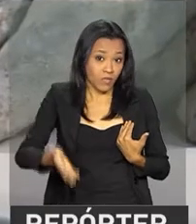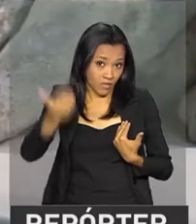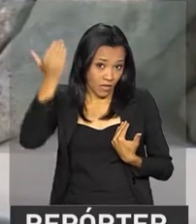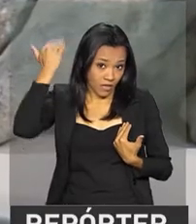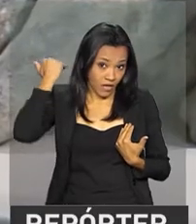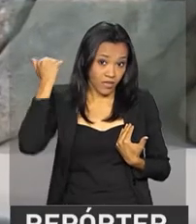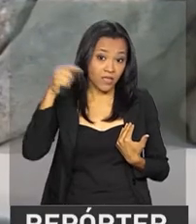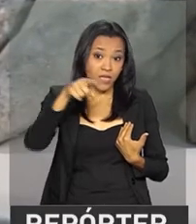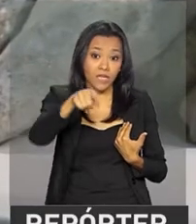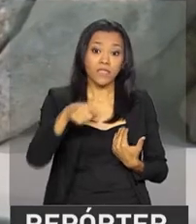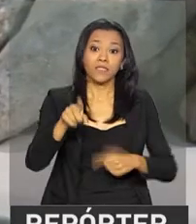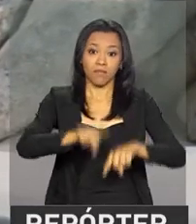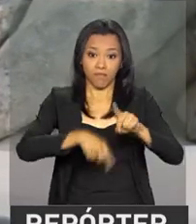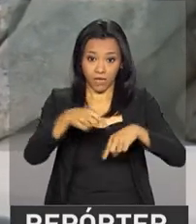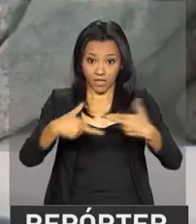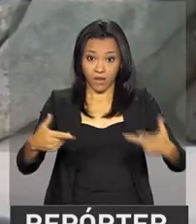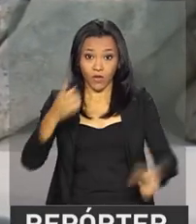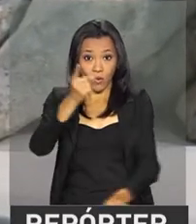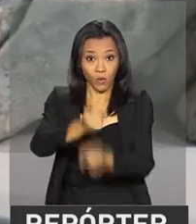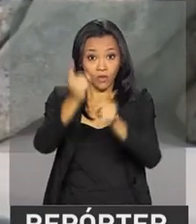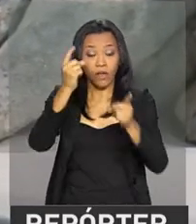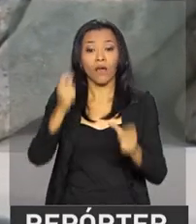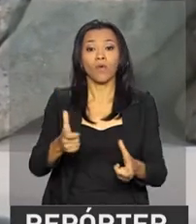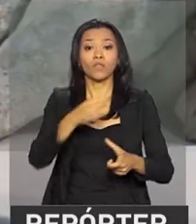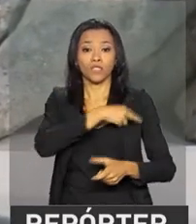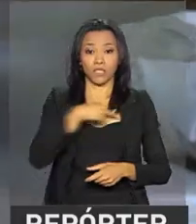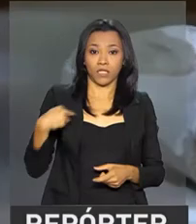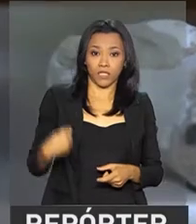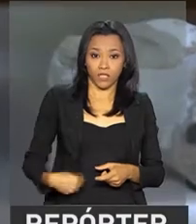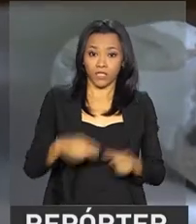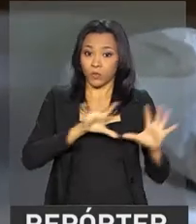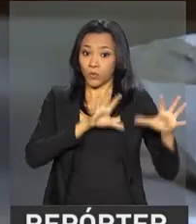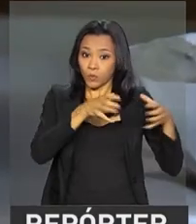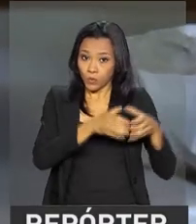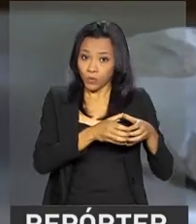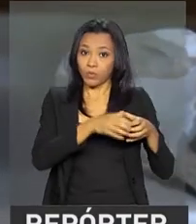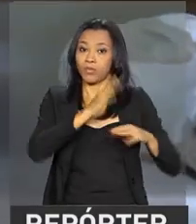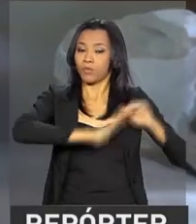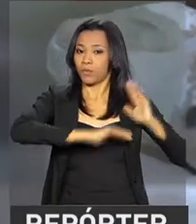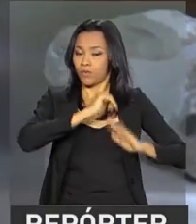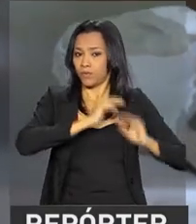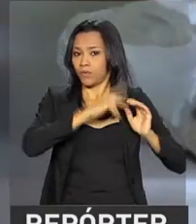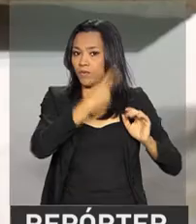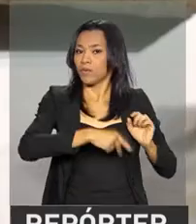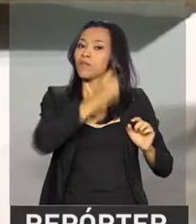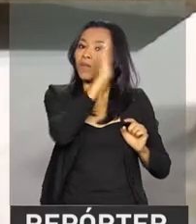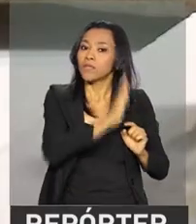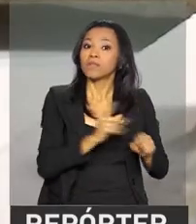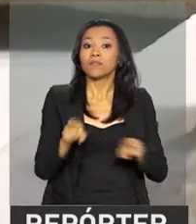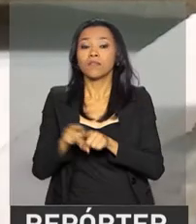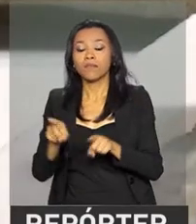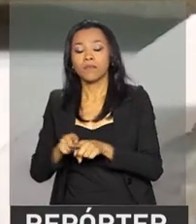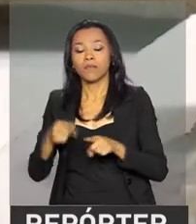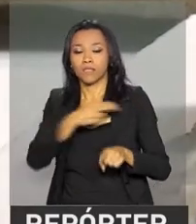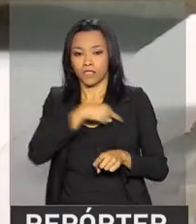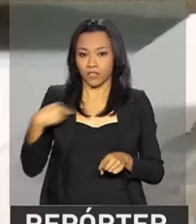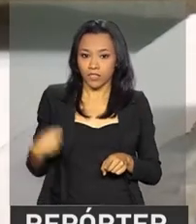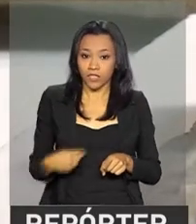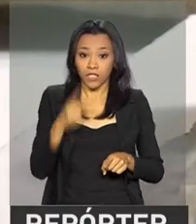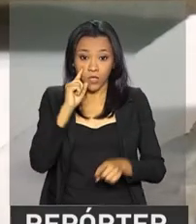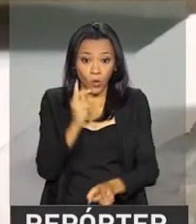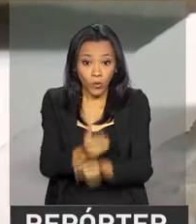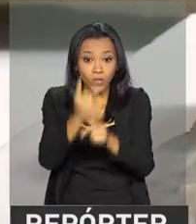material encontrado na china por uma equipe de pesquisadores brasileiros e chineses e curiosos e centenas de ovos de